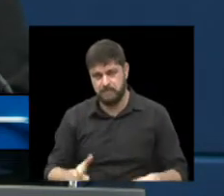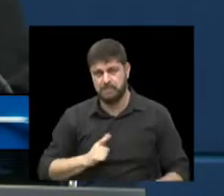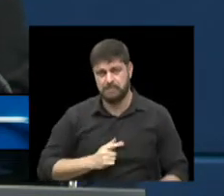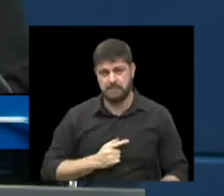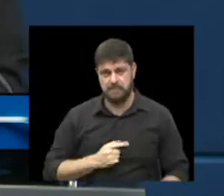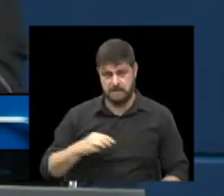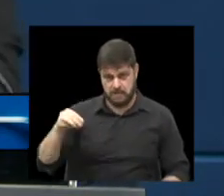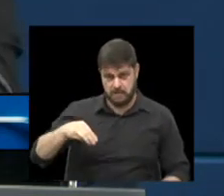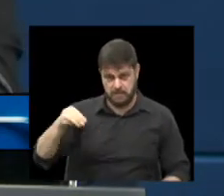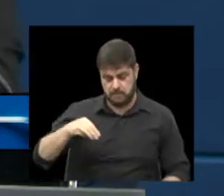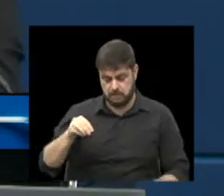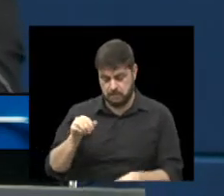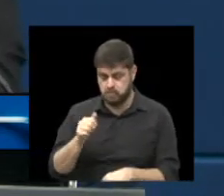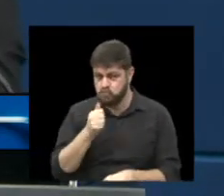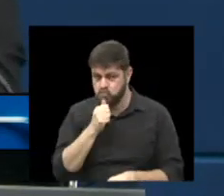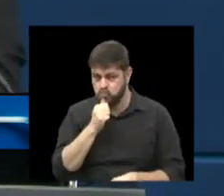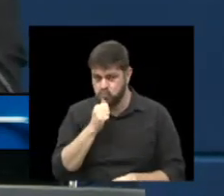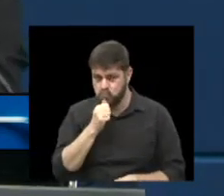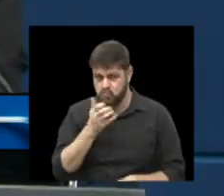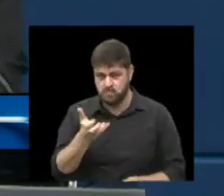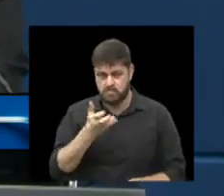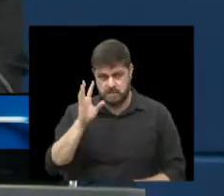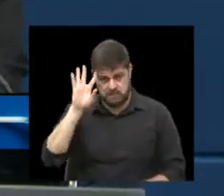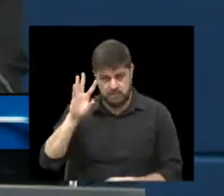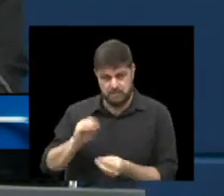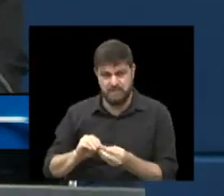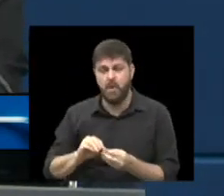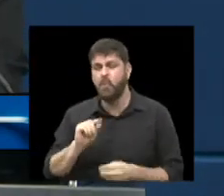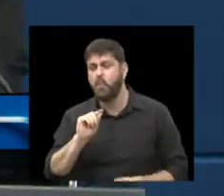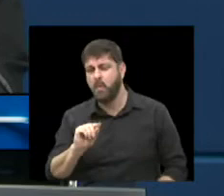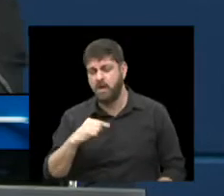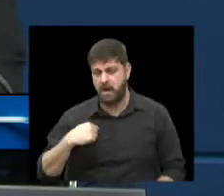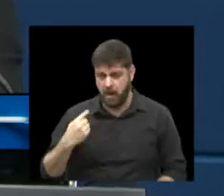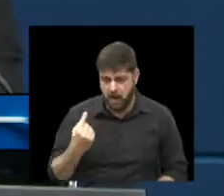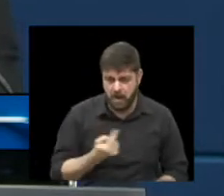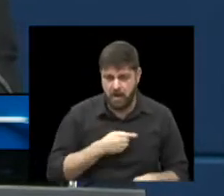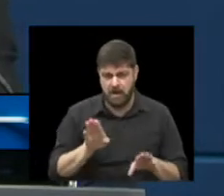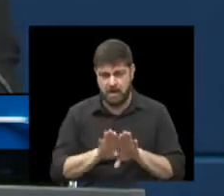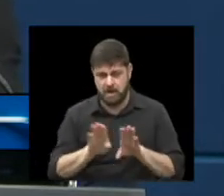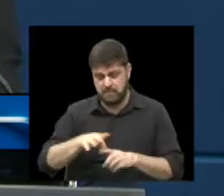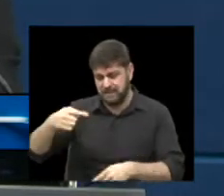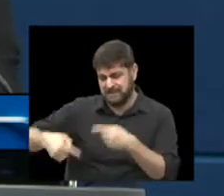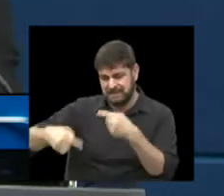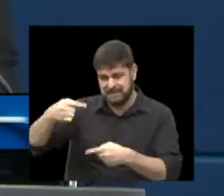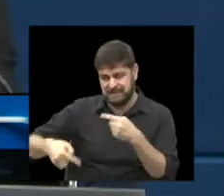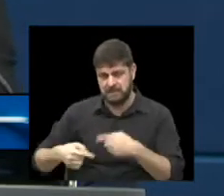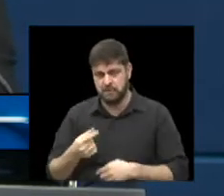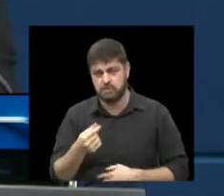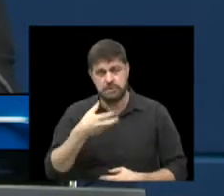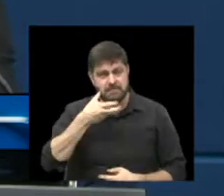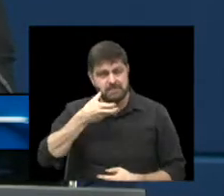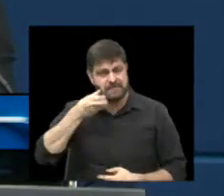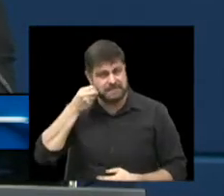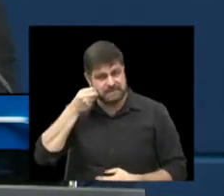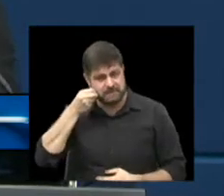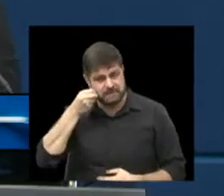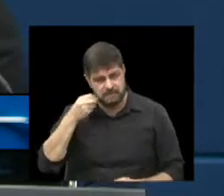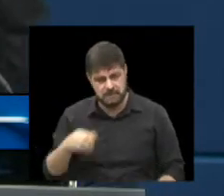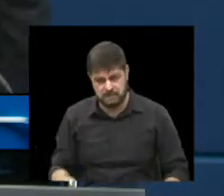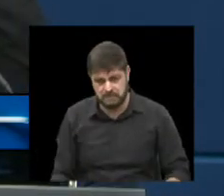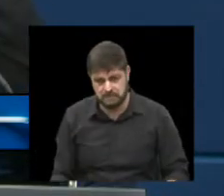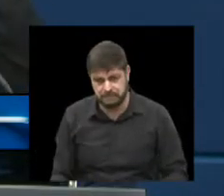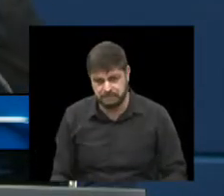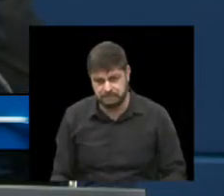eu gostaria de dizer que nós estamos também na discussão agora da lei orçamentária.